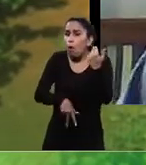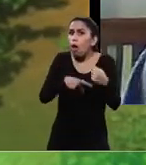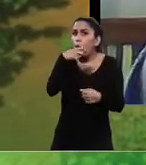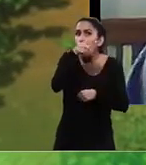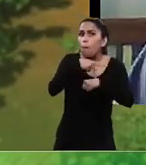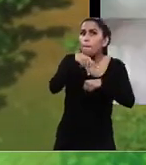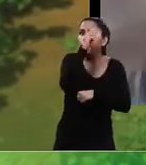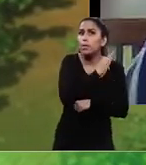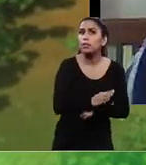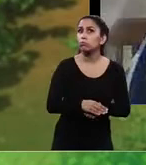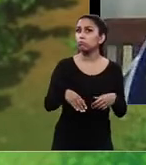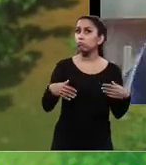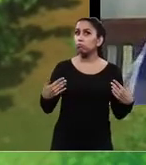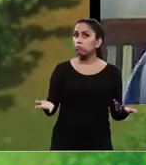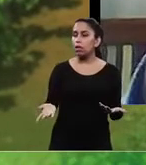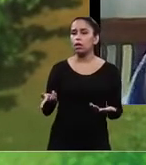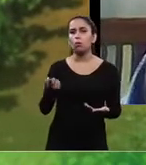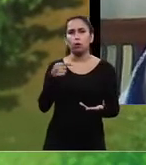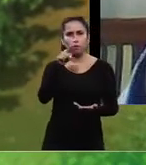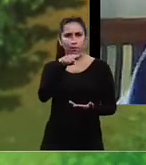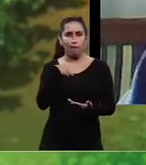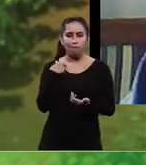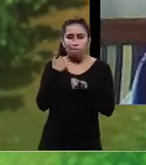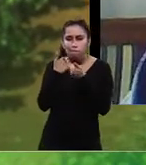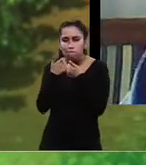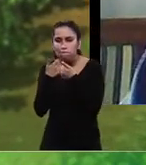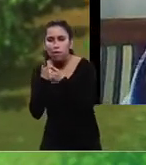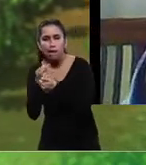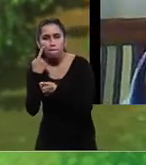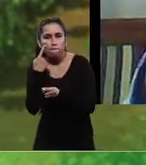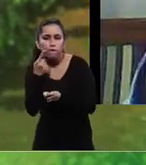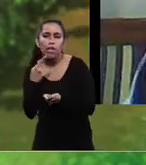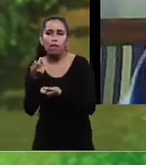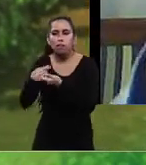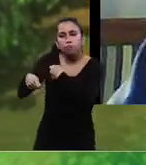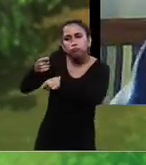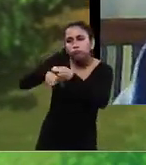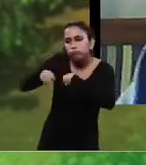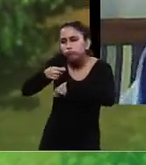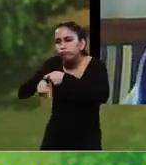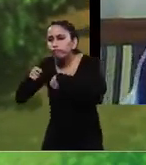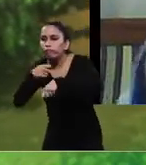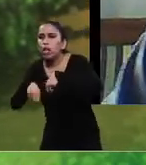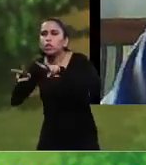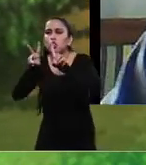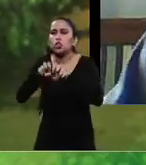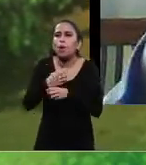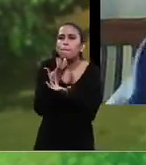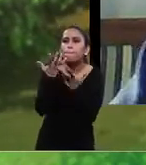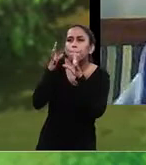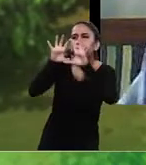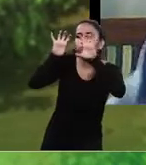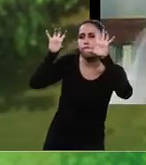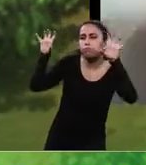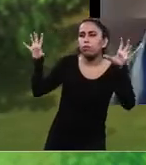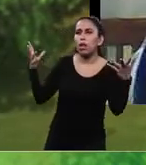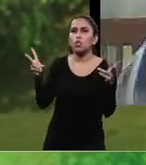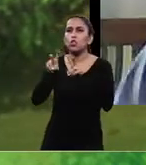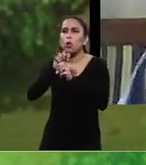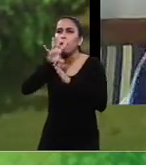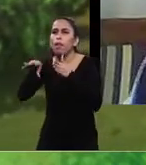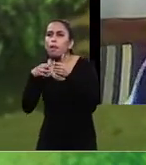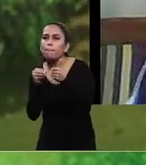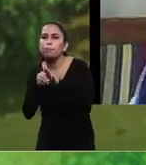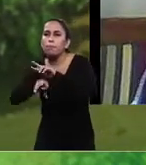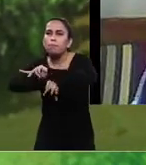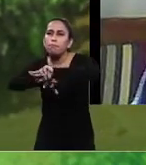gente acompanha, e eu acompanho, as negociações de COP Clima, COP Biodiversidade, Coroniv, e